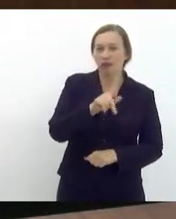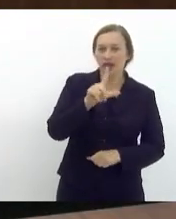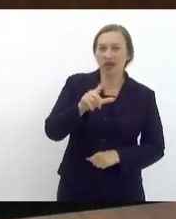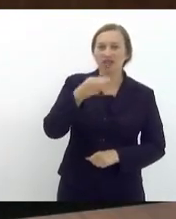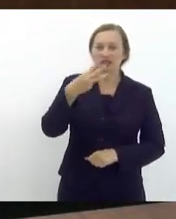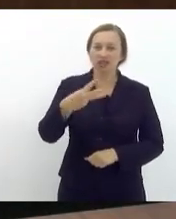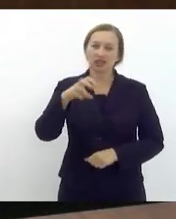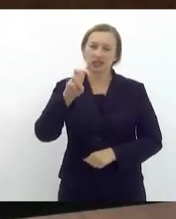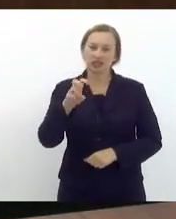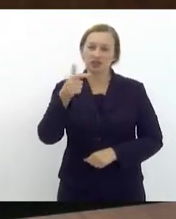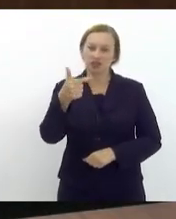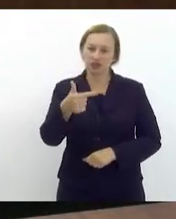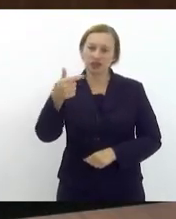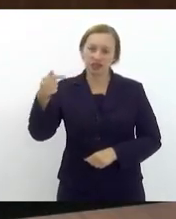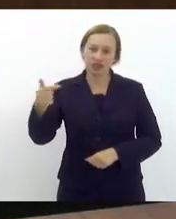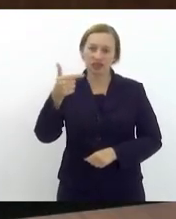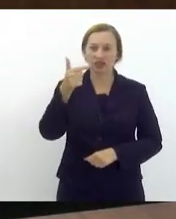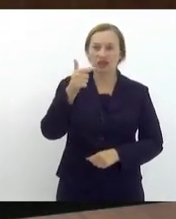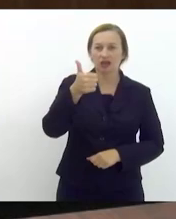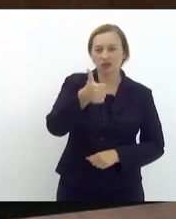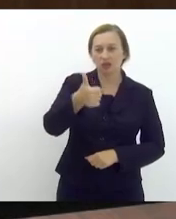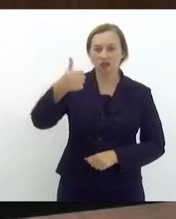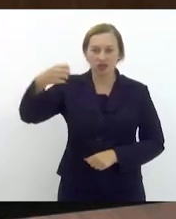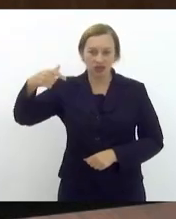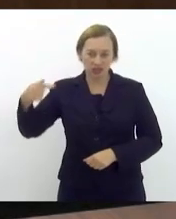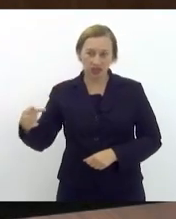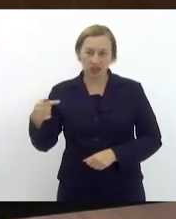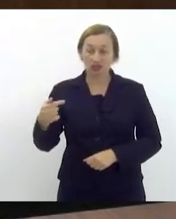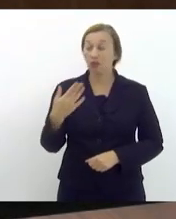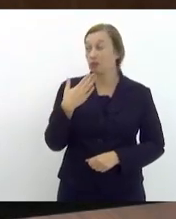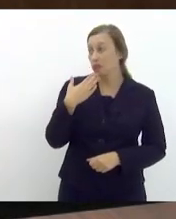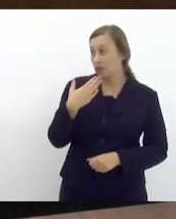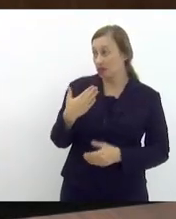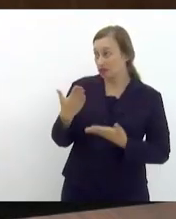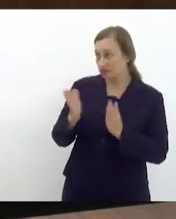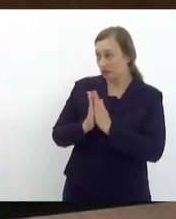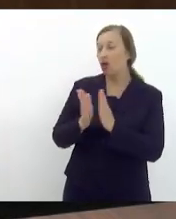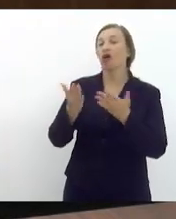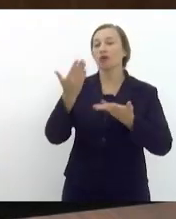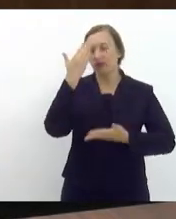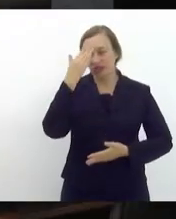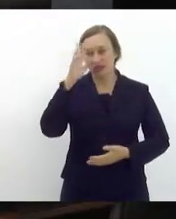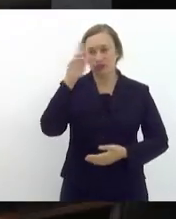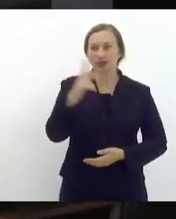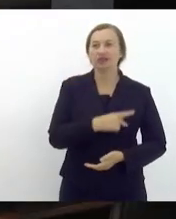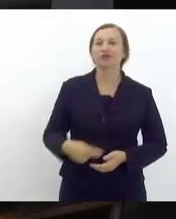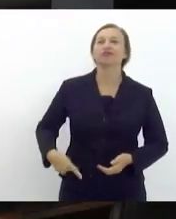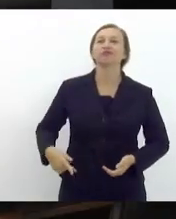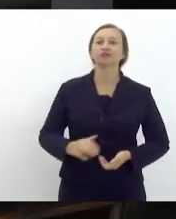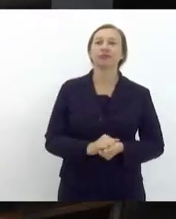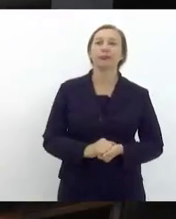3527/ 2017 por gentileza Muito obrigado presidente